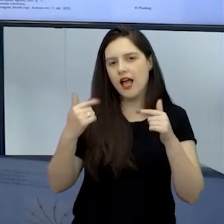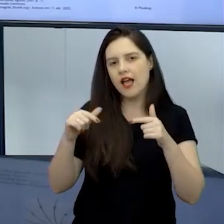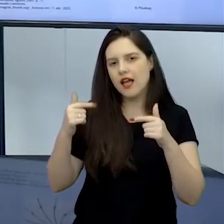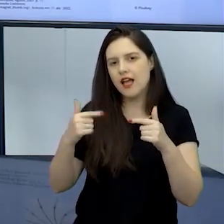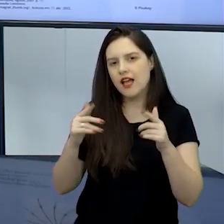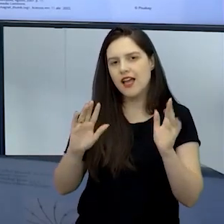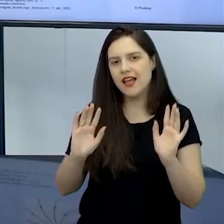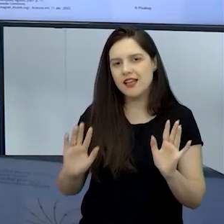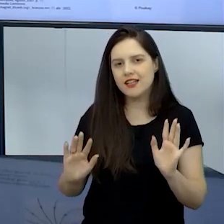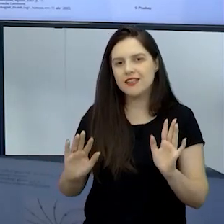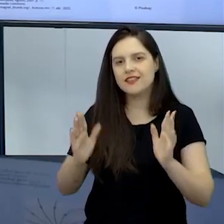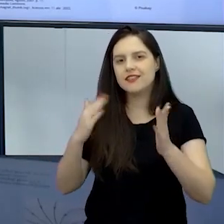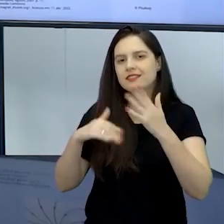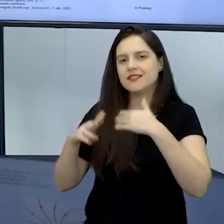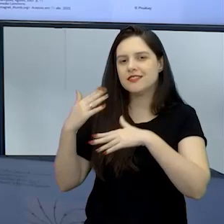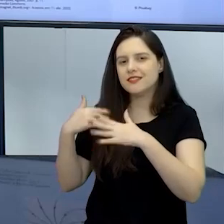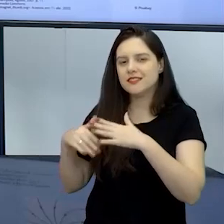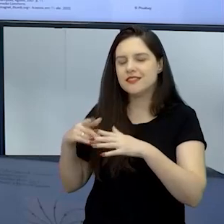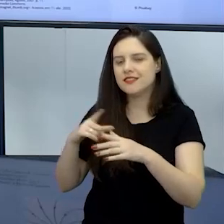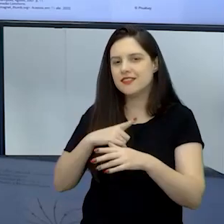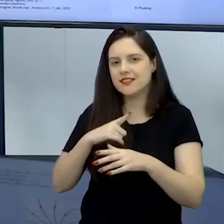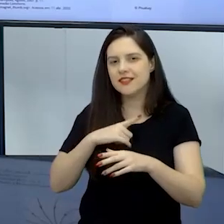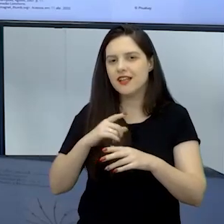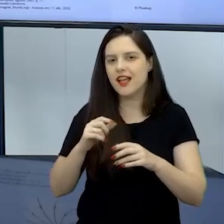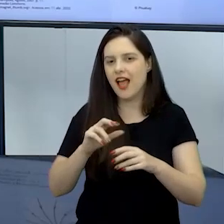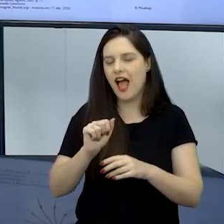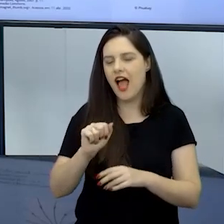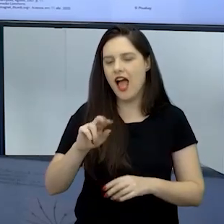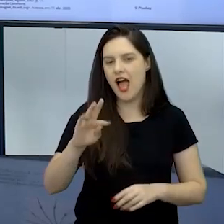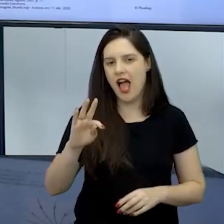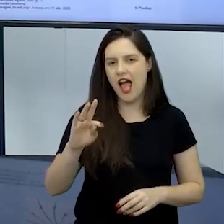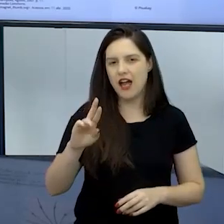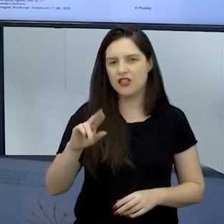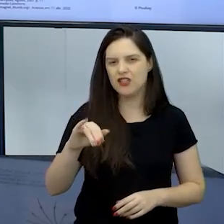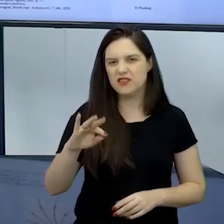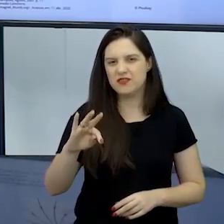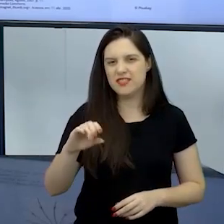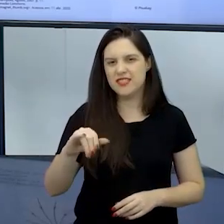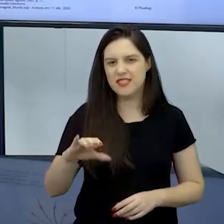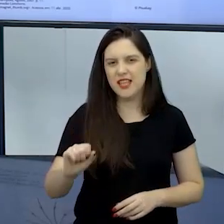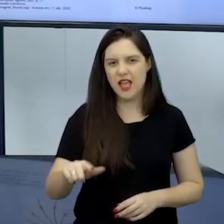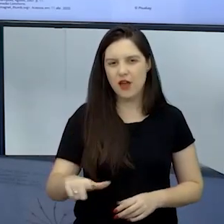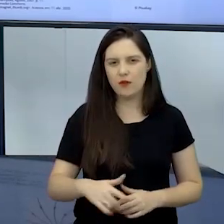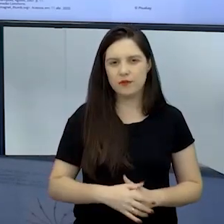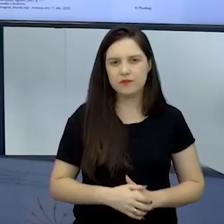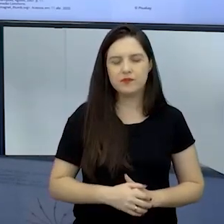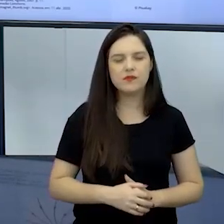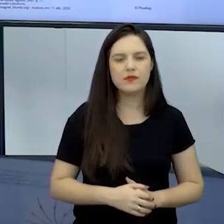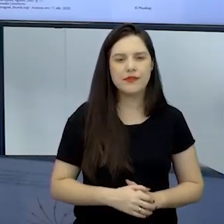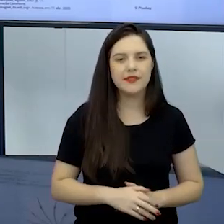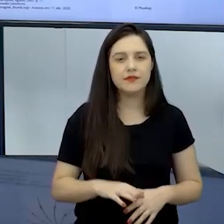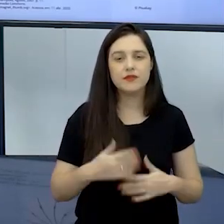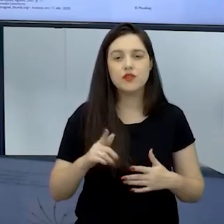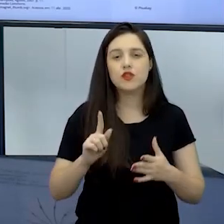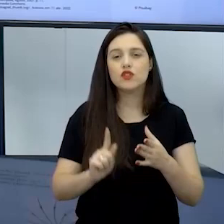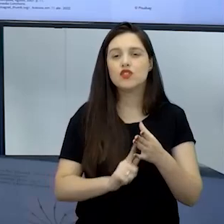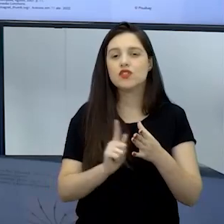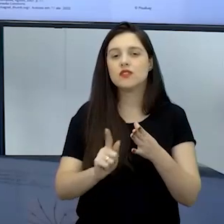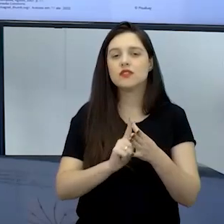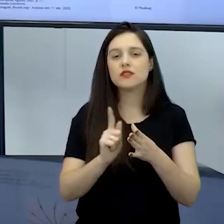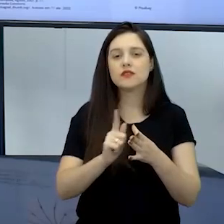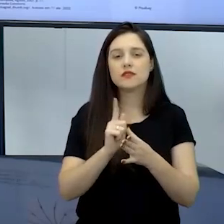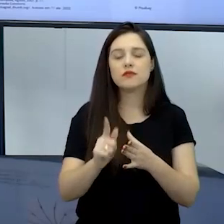os ímãs naturais, né, esses em cima aqui é um artificial, né? Diminuir não tem como não, viu, o Gibalina? Mas tem ímãs que